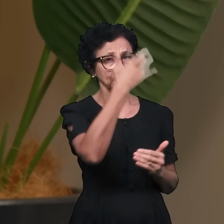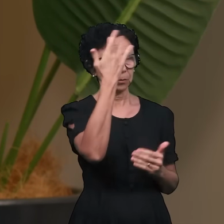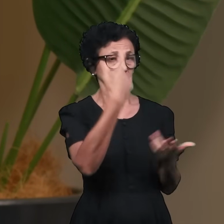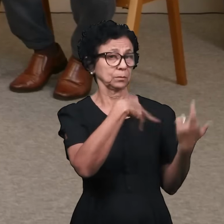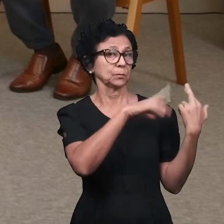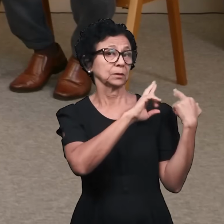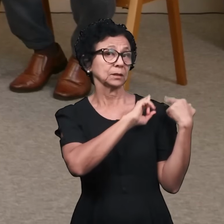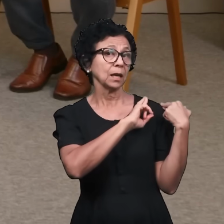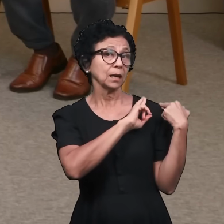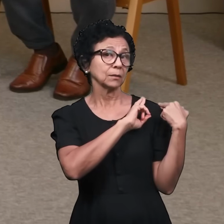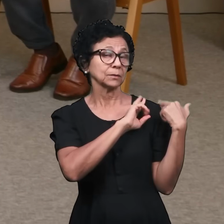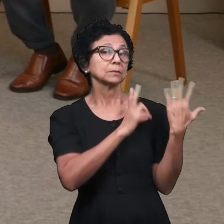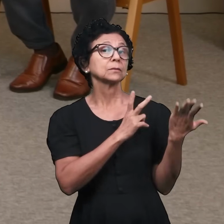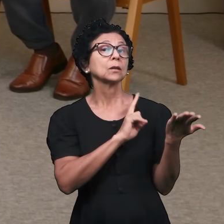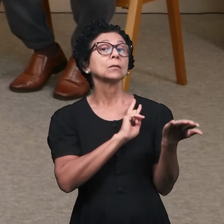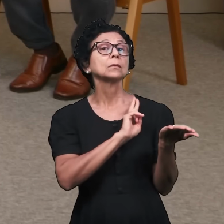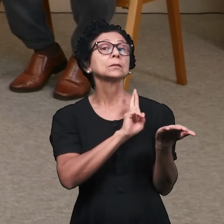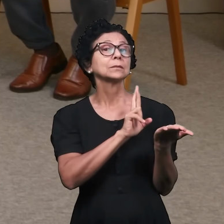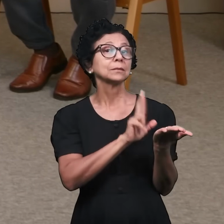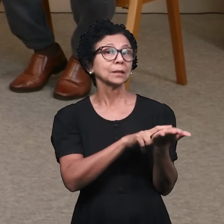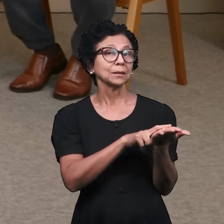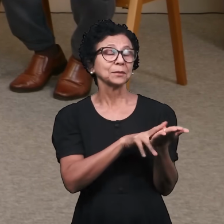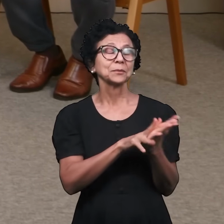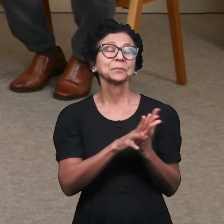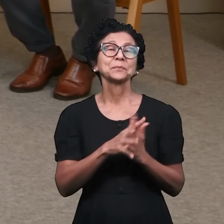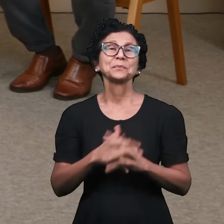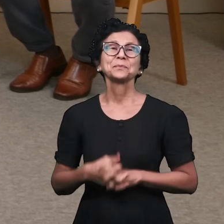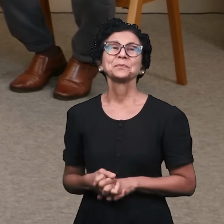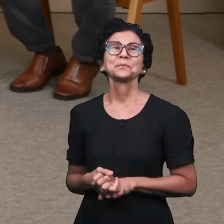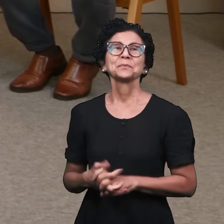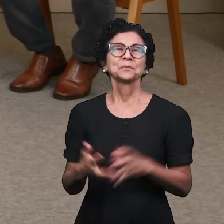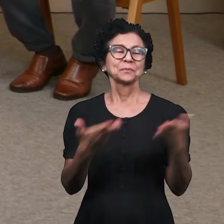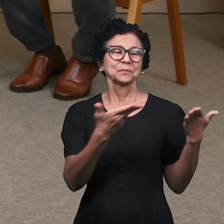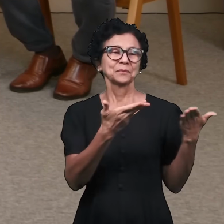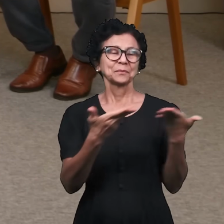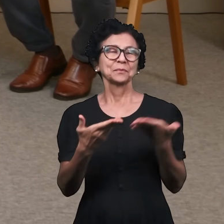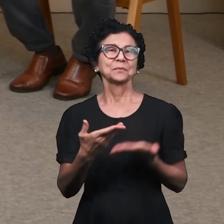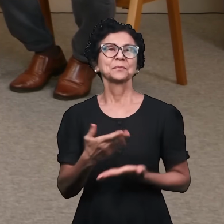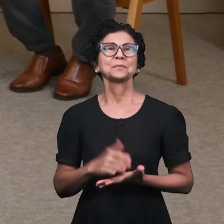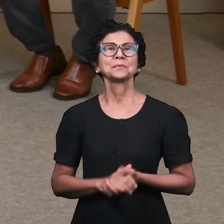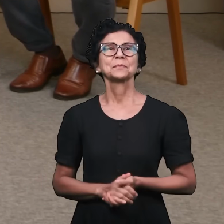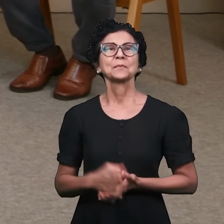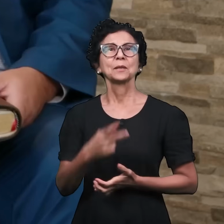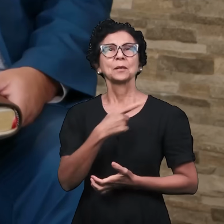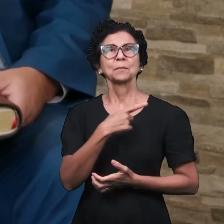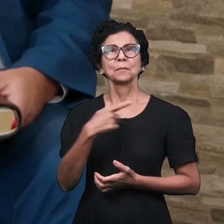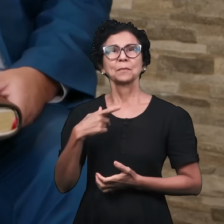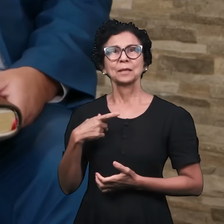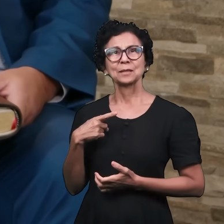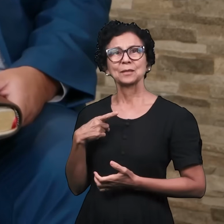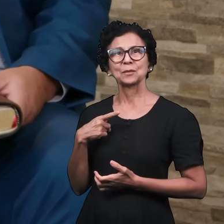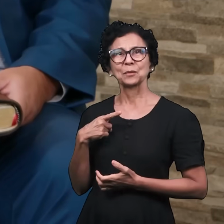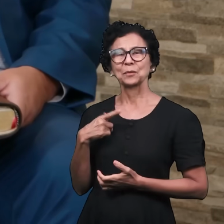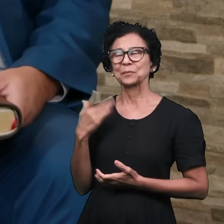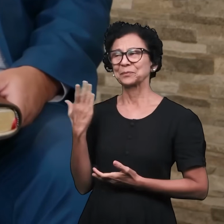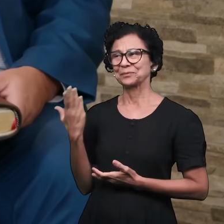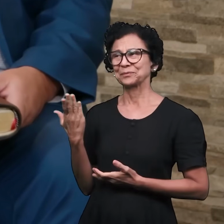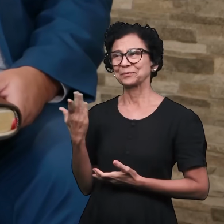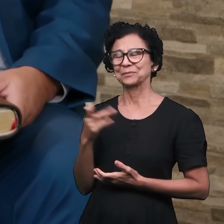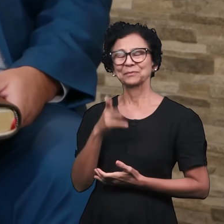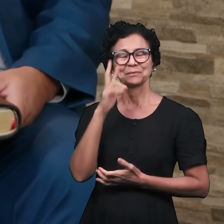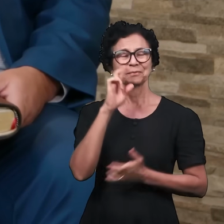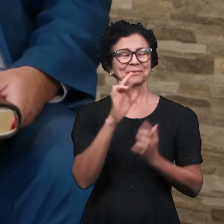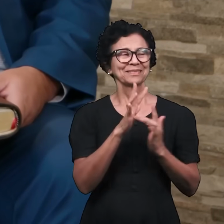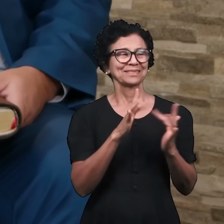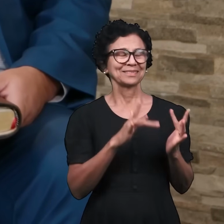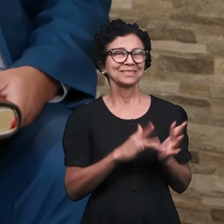responsáveis. Estamos hoje recebendo no nosso estúdio os nossos pastores, pastor Fernando, a paz do Senhor, pastor Fernando.